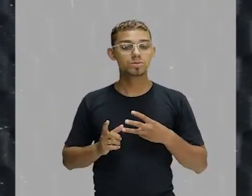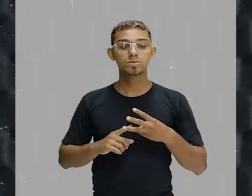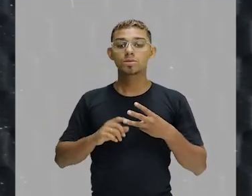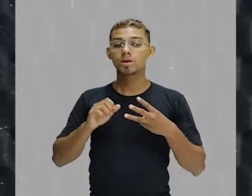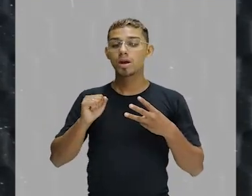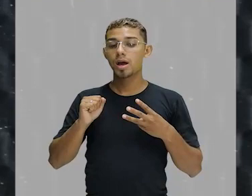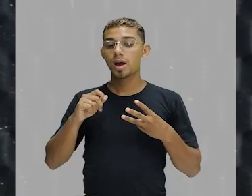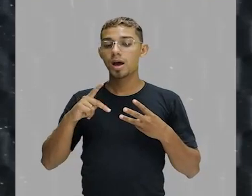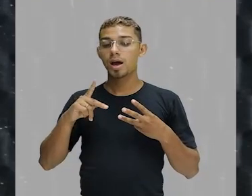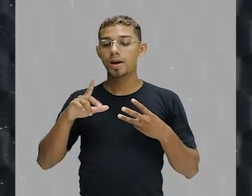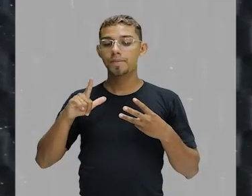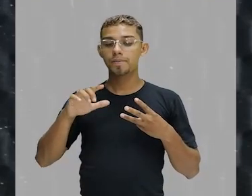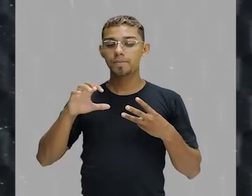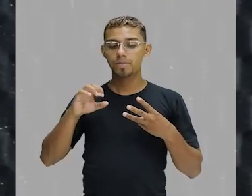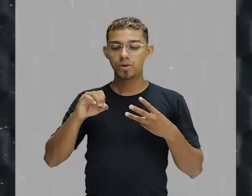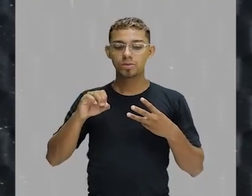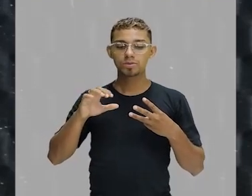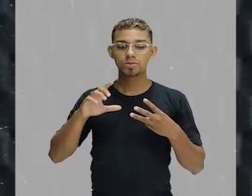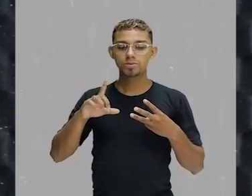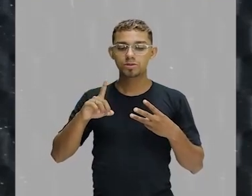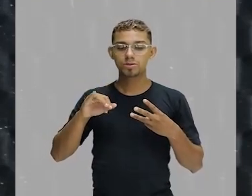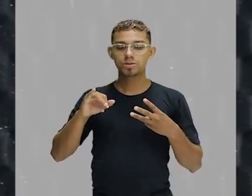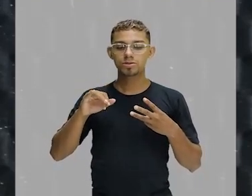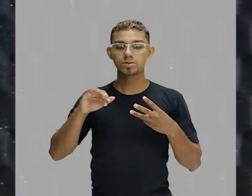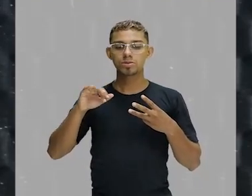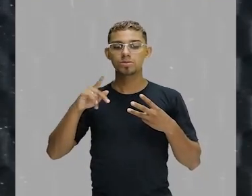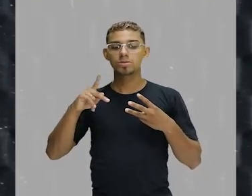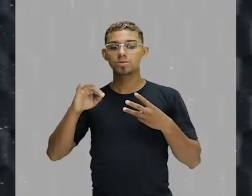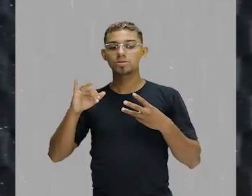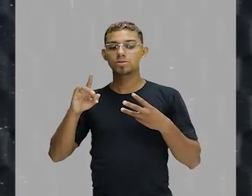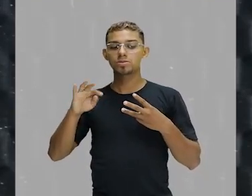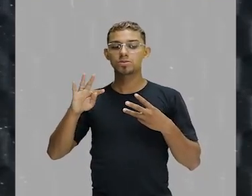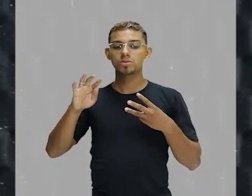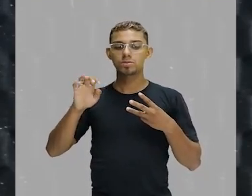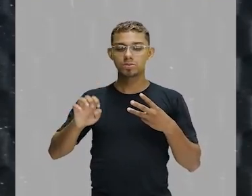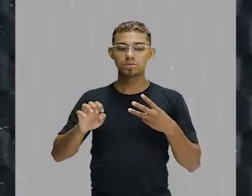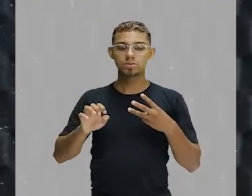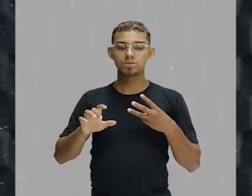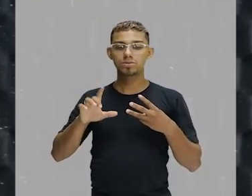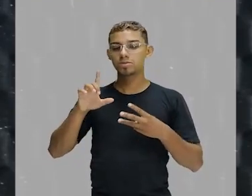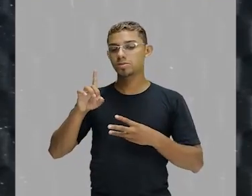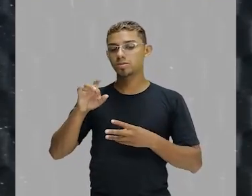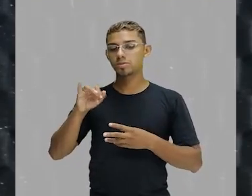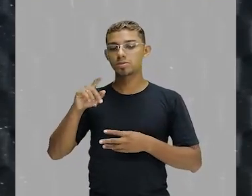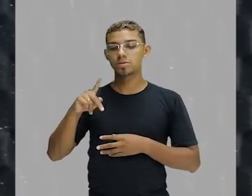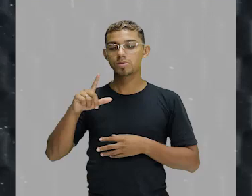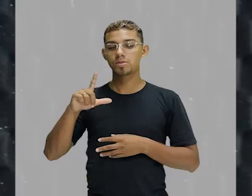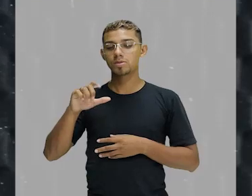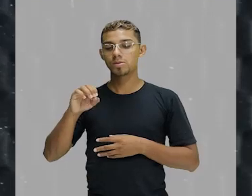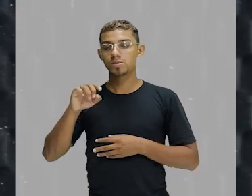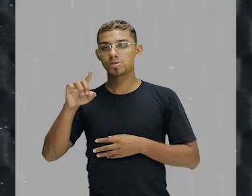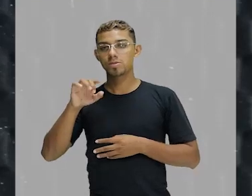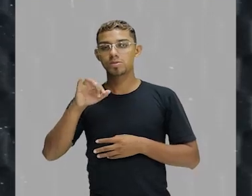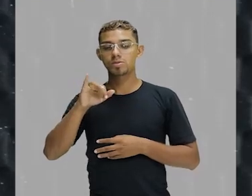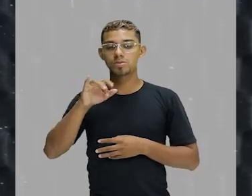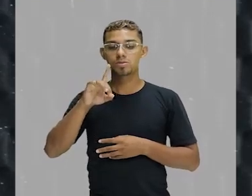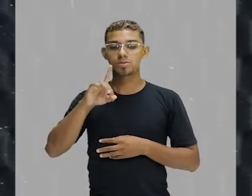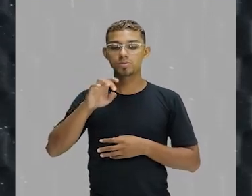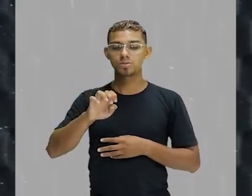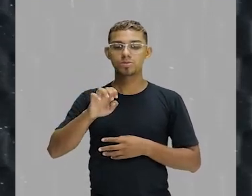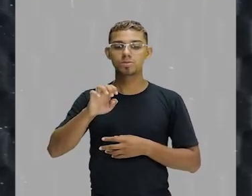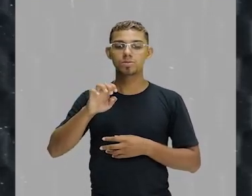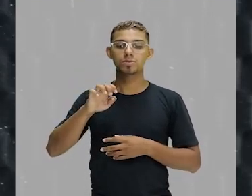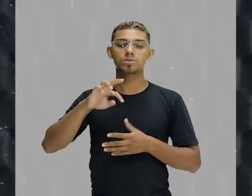haplodiplobionte. São 3 tipos, certo? O que é o ciclo de vida diplobionte? Diplobionte quer dizer um